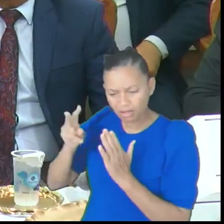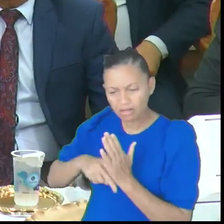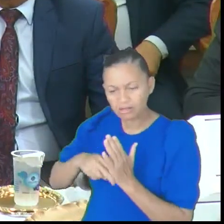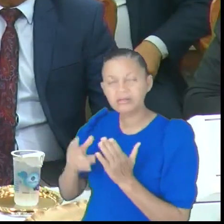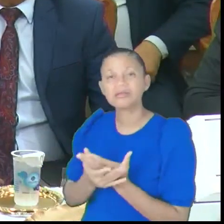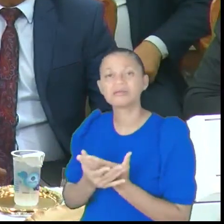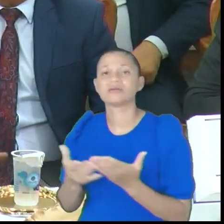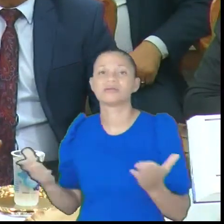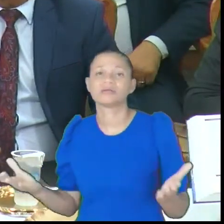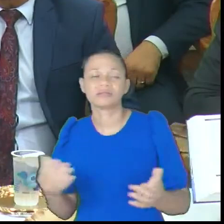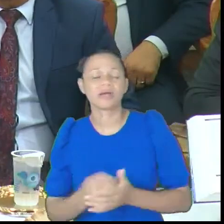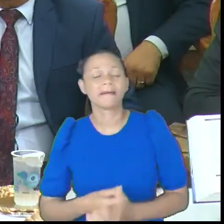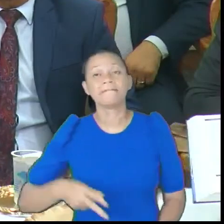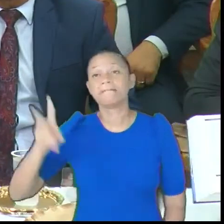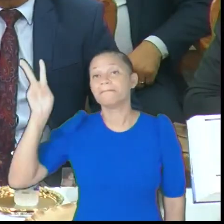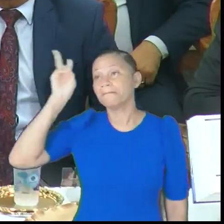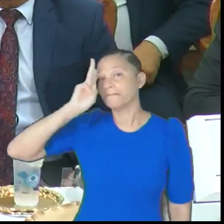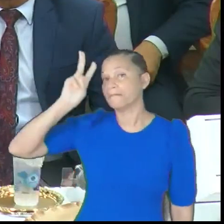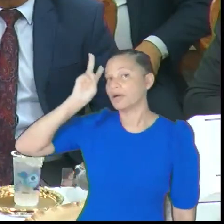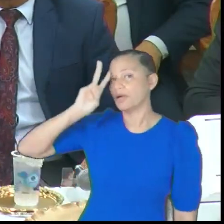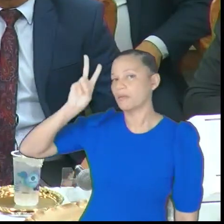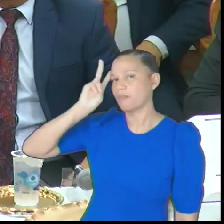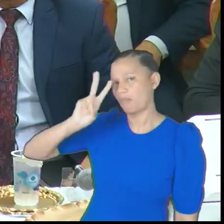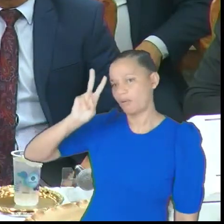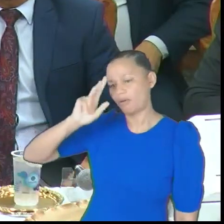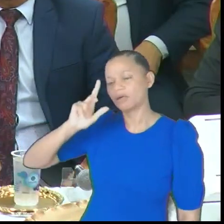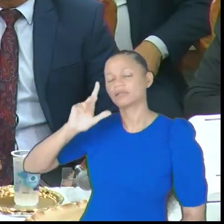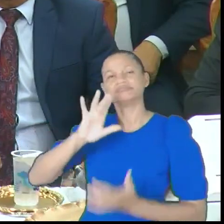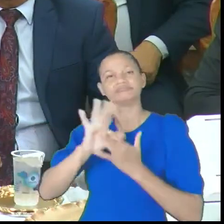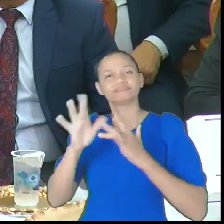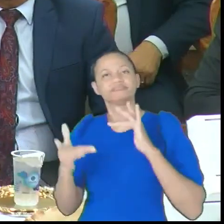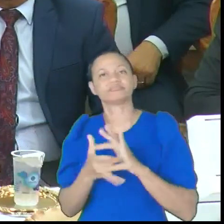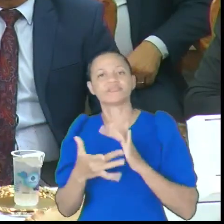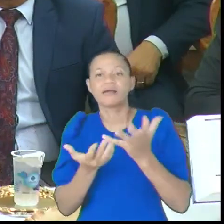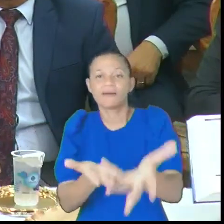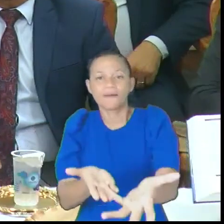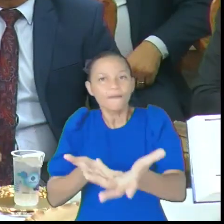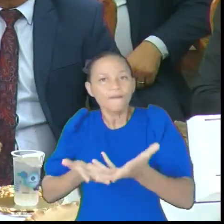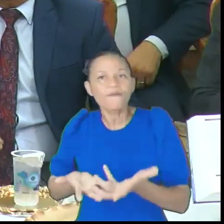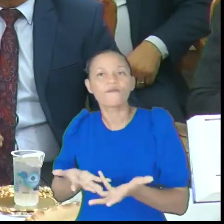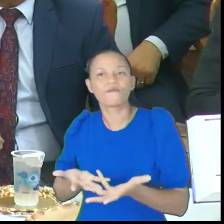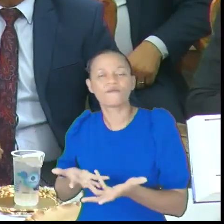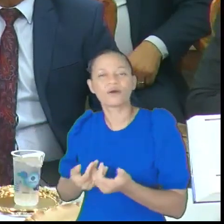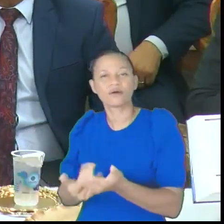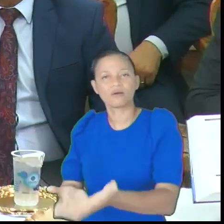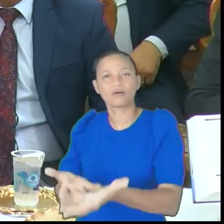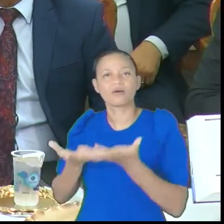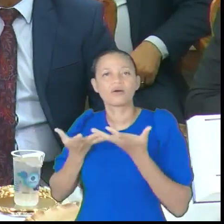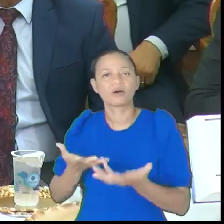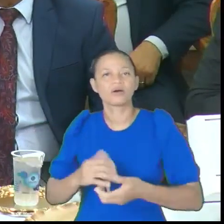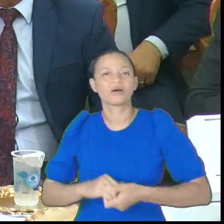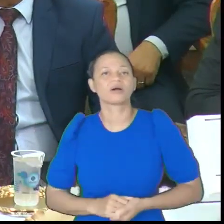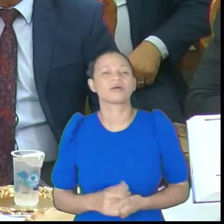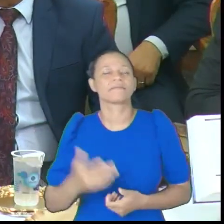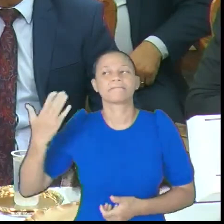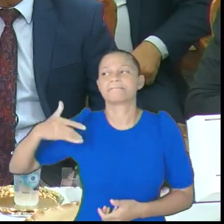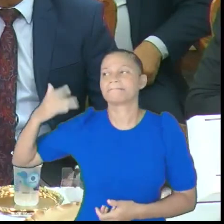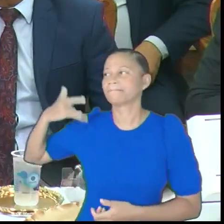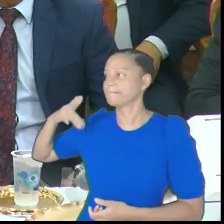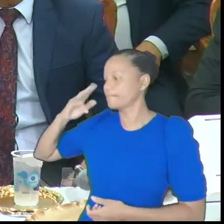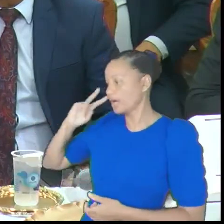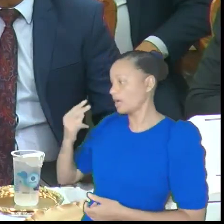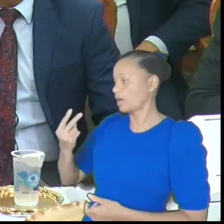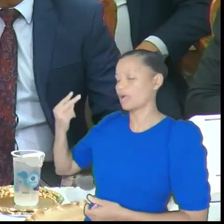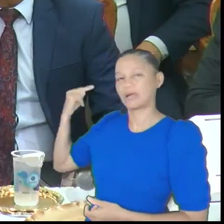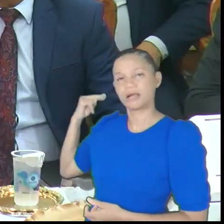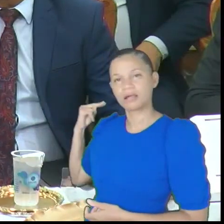em memória de mim. É um convite para olhar no passado,